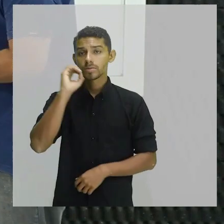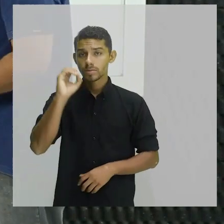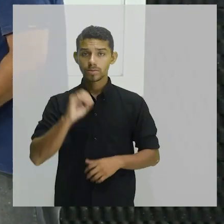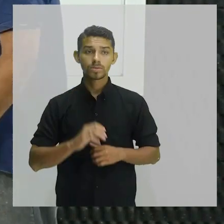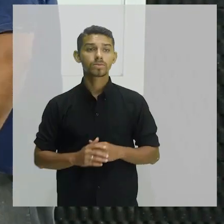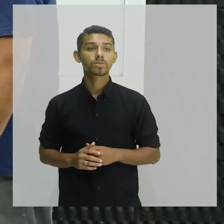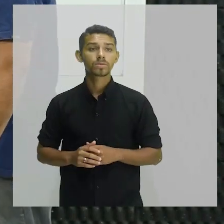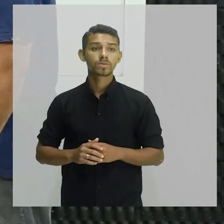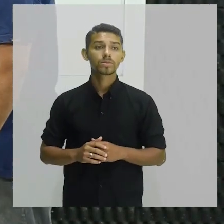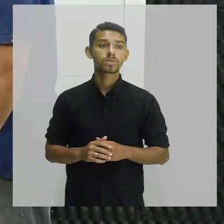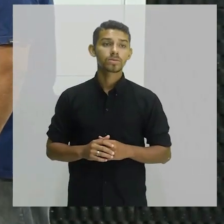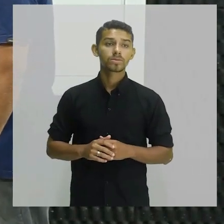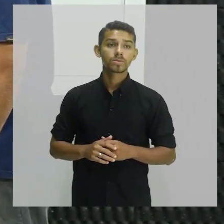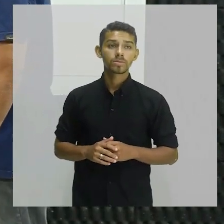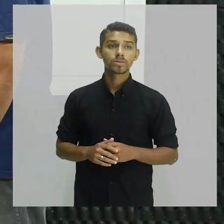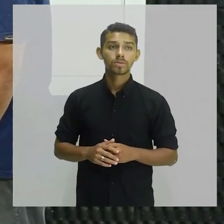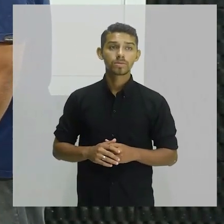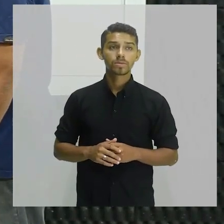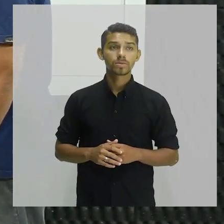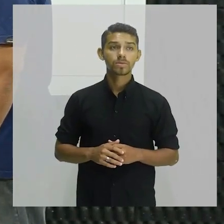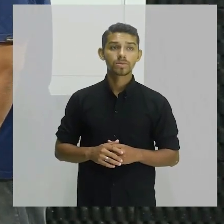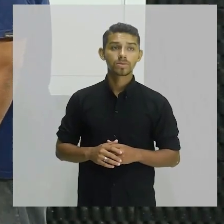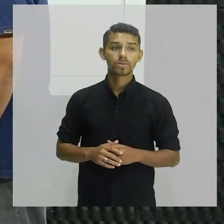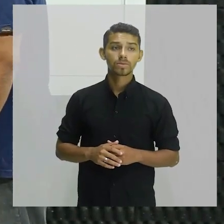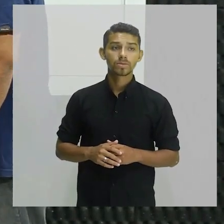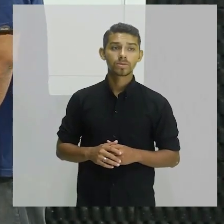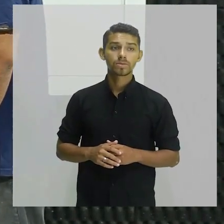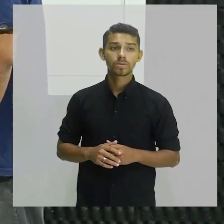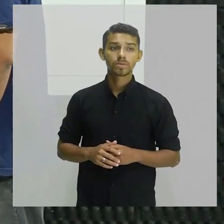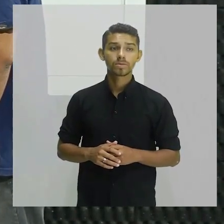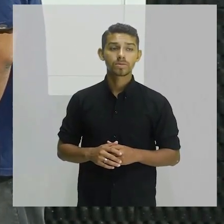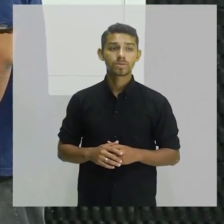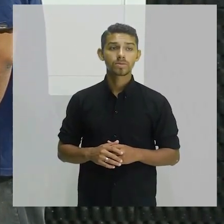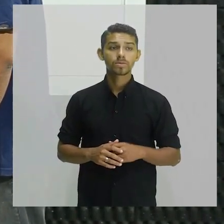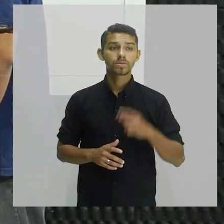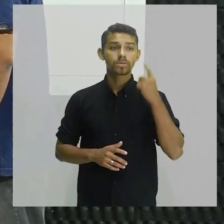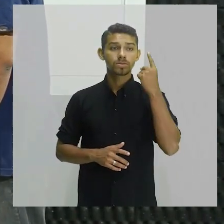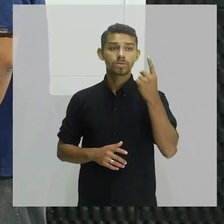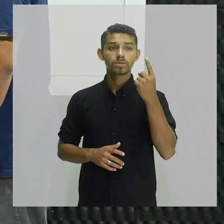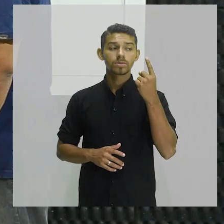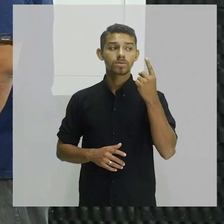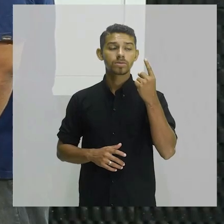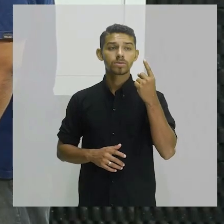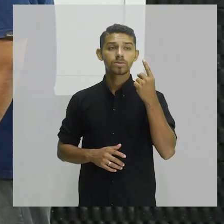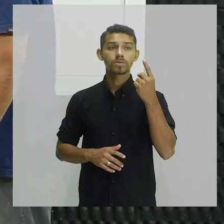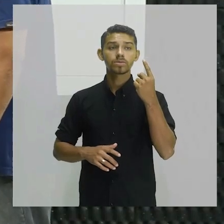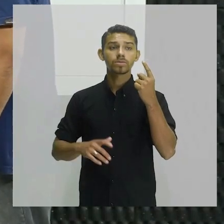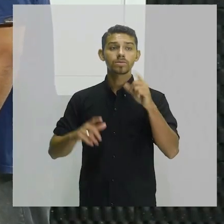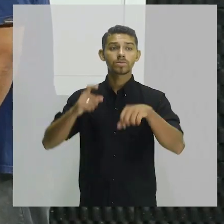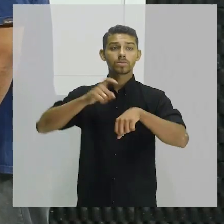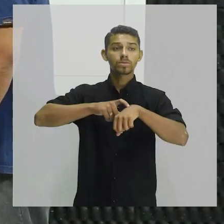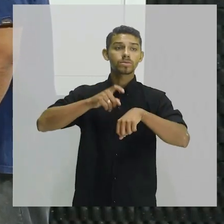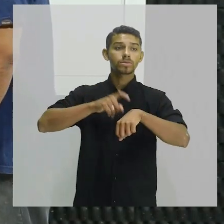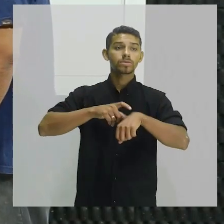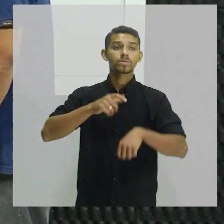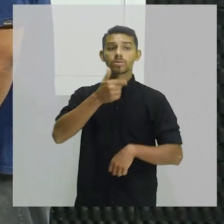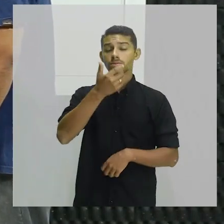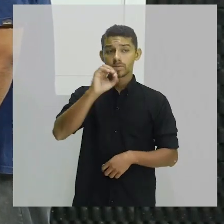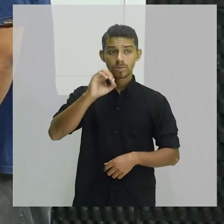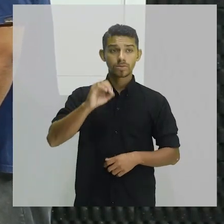igual a aceleração, que é 1, o tempo é